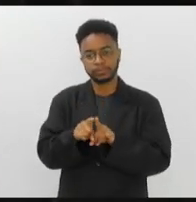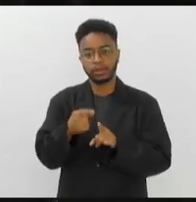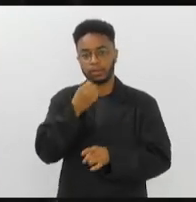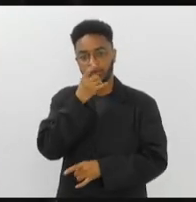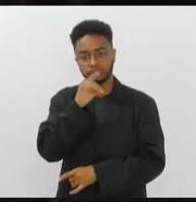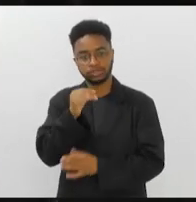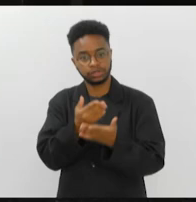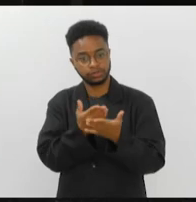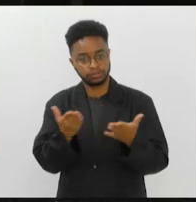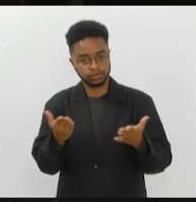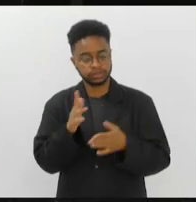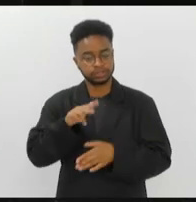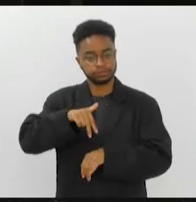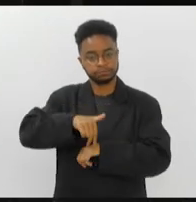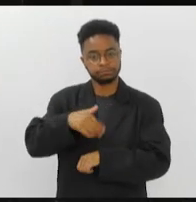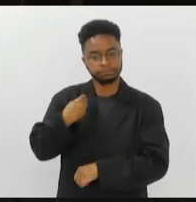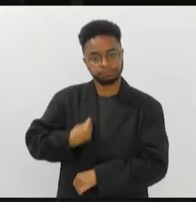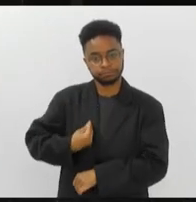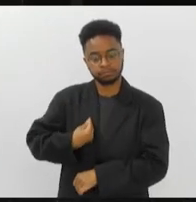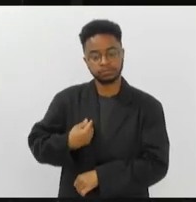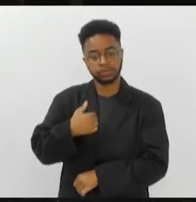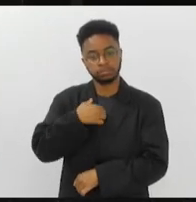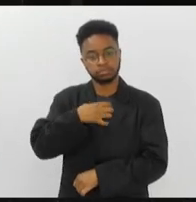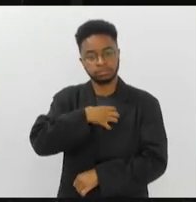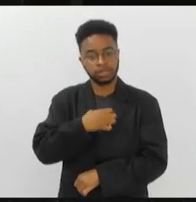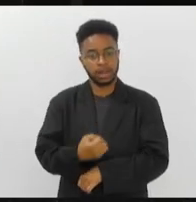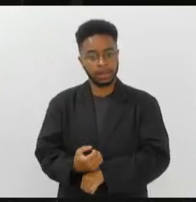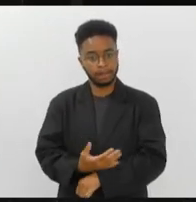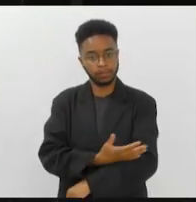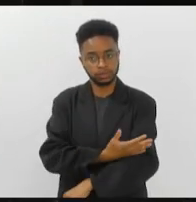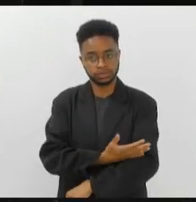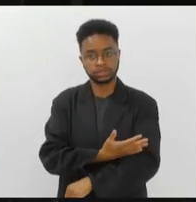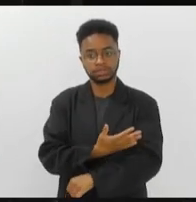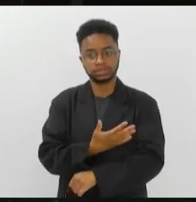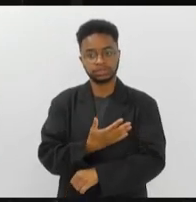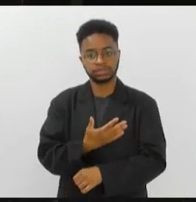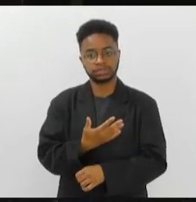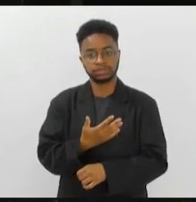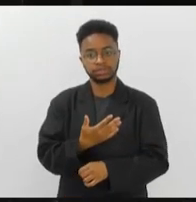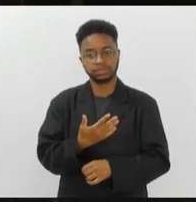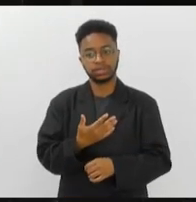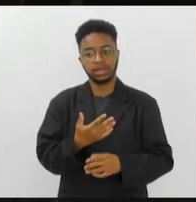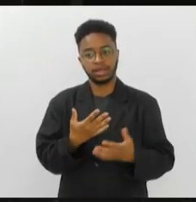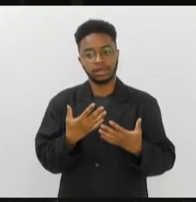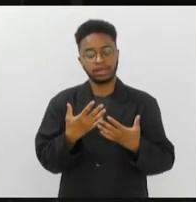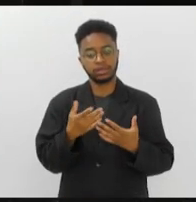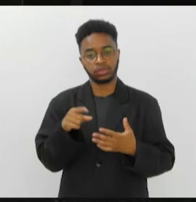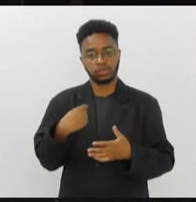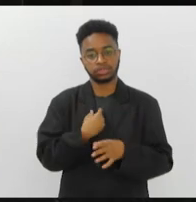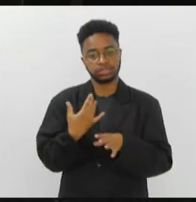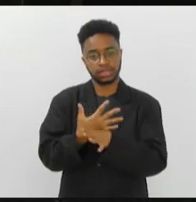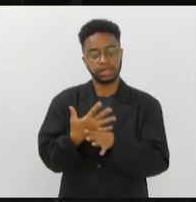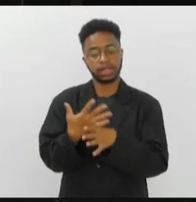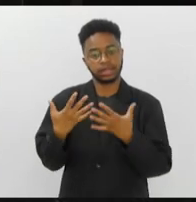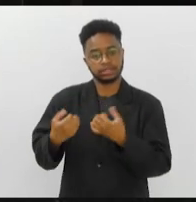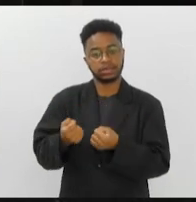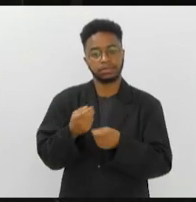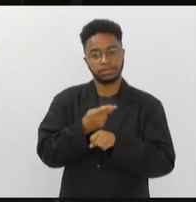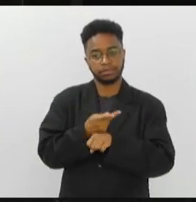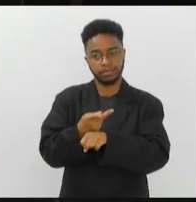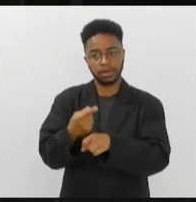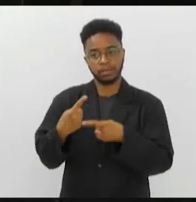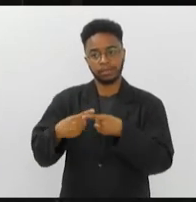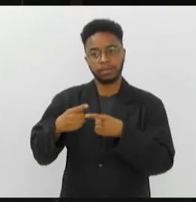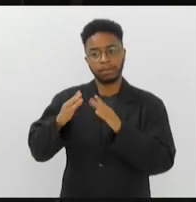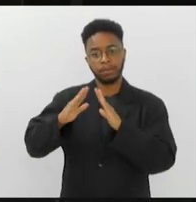presentes nessa plenária. É com grande emoção que Carmo, né, recebe esse prêmio. Menina do interior do estado do Rio